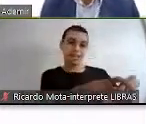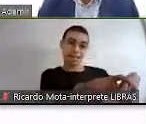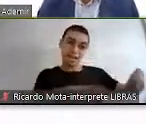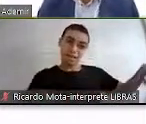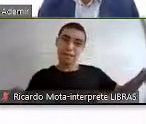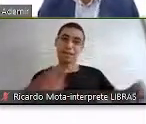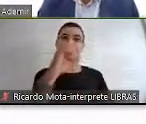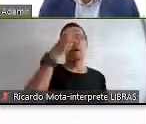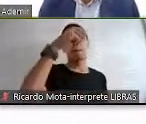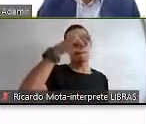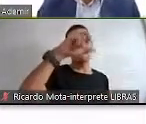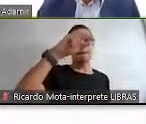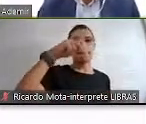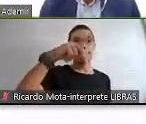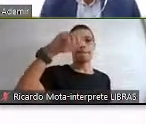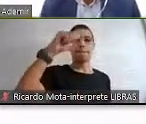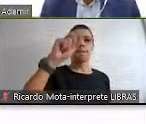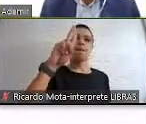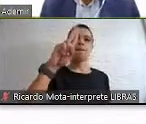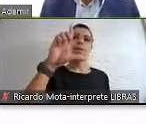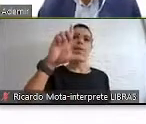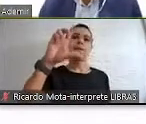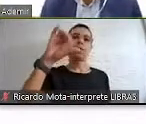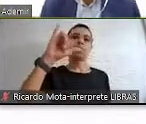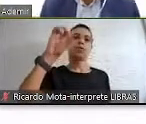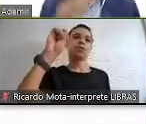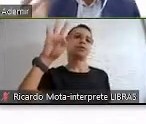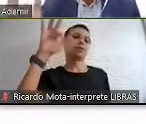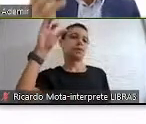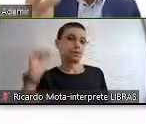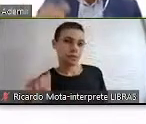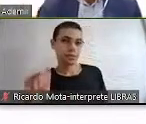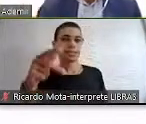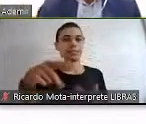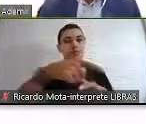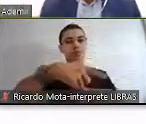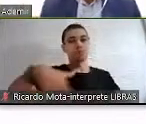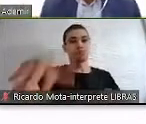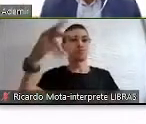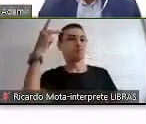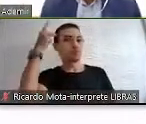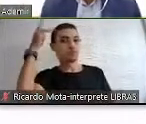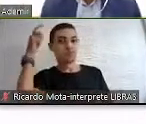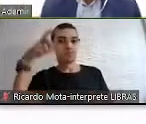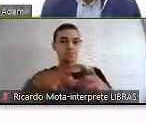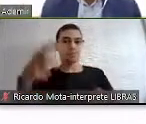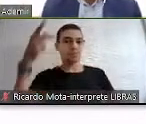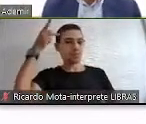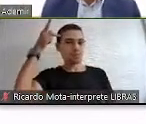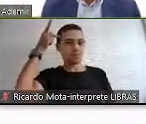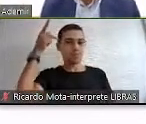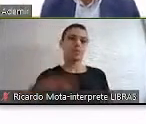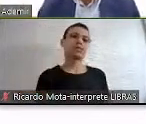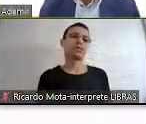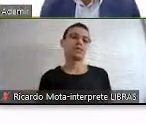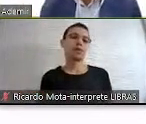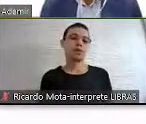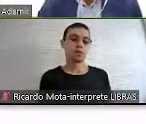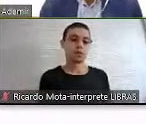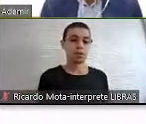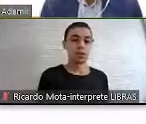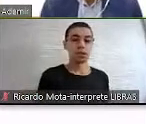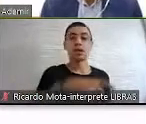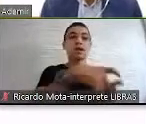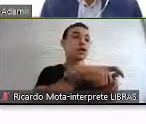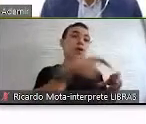Paulo, né? E um outro plano mais abaixo, uma outra avenida próxima à Marginal, com quantos prédios